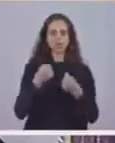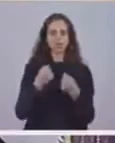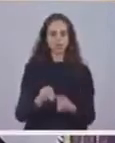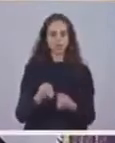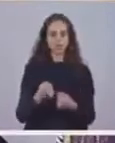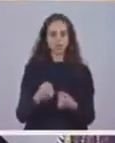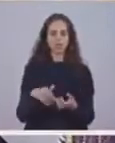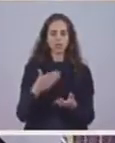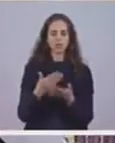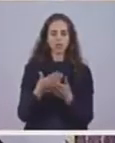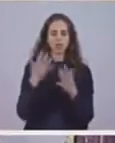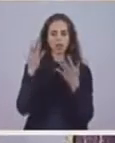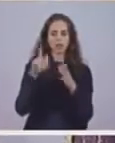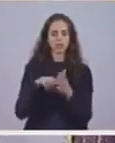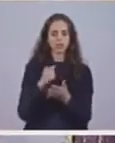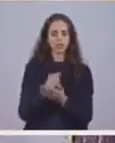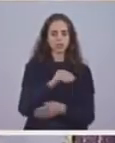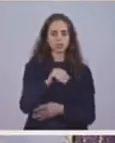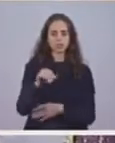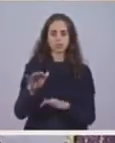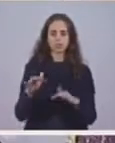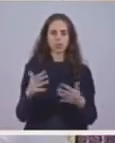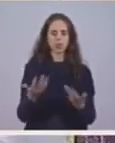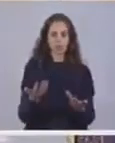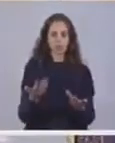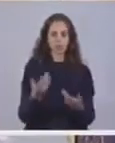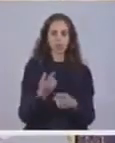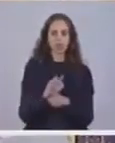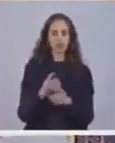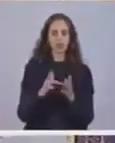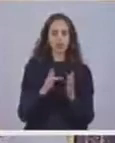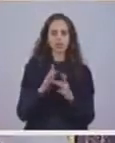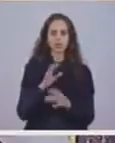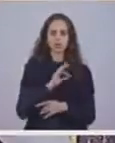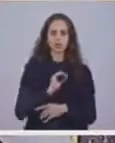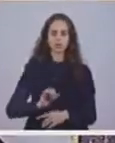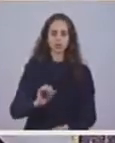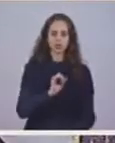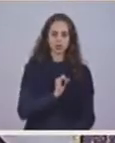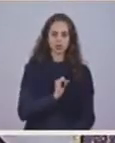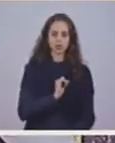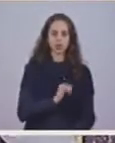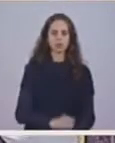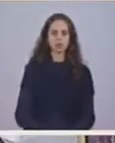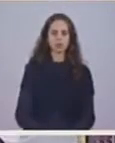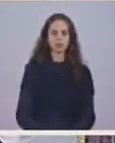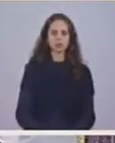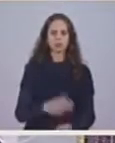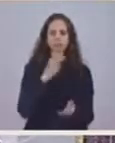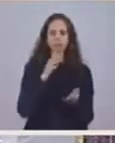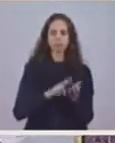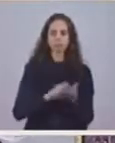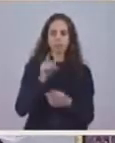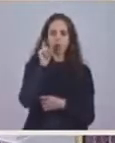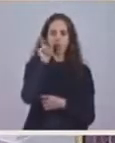salvação, dar-vos graças sempre e em toda a parte, por Cristo nosso Senhor. Como verdadeiro